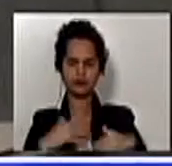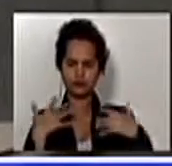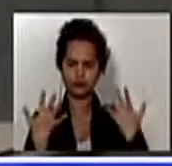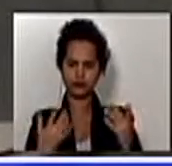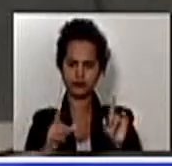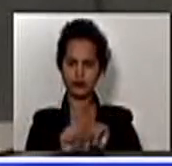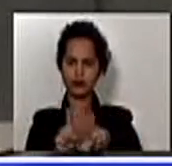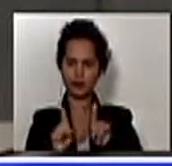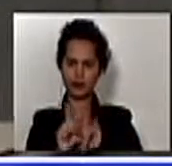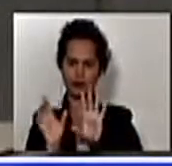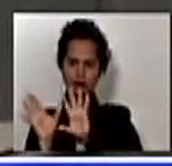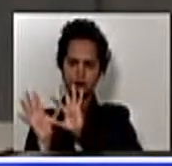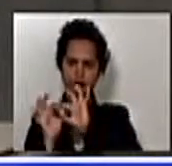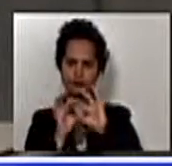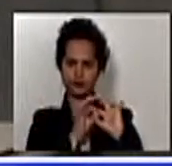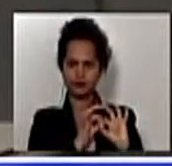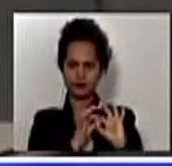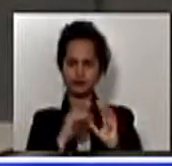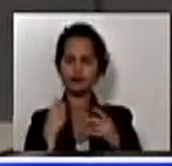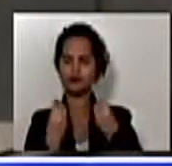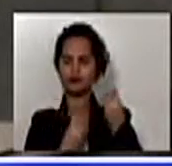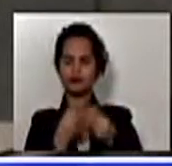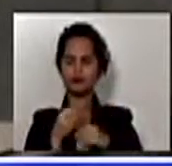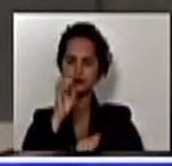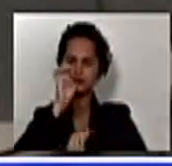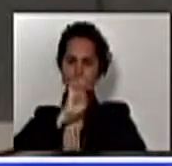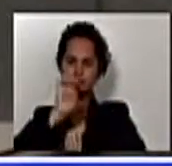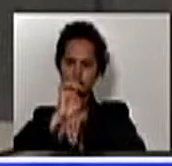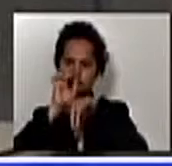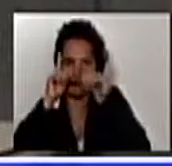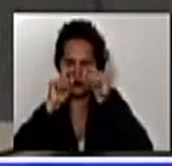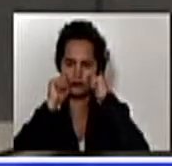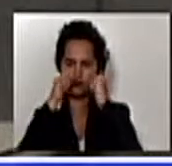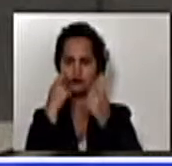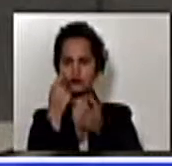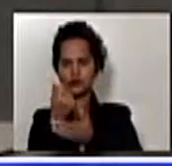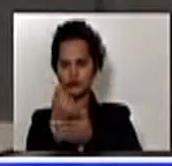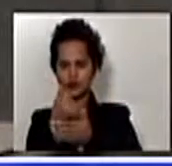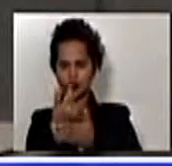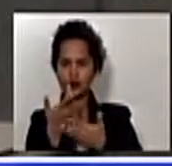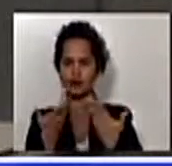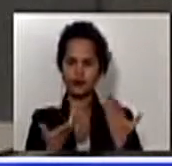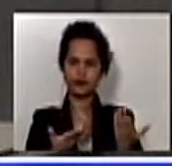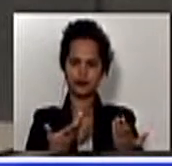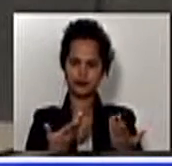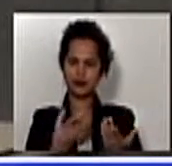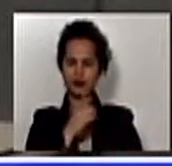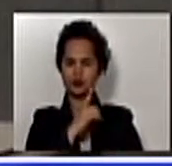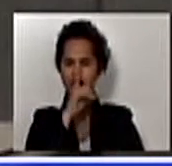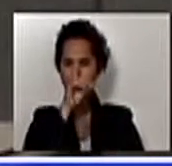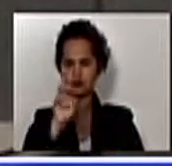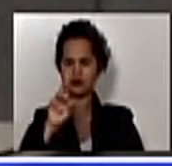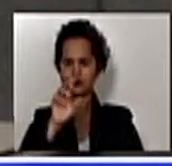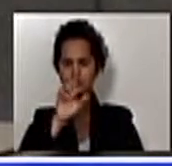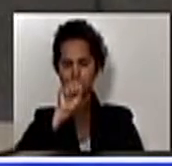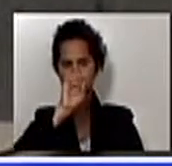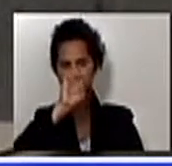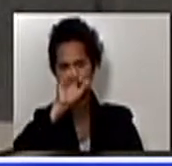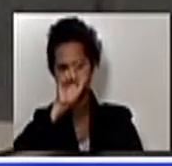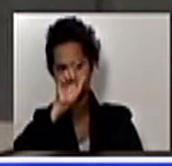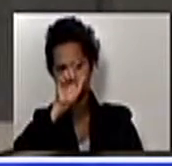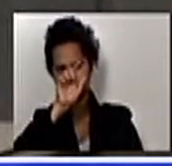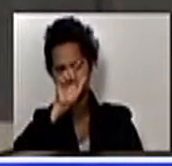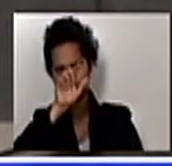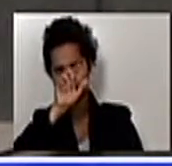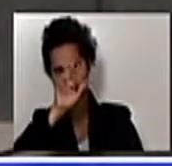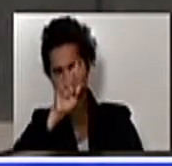a questão hoje do orçamento do Estado, não é, o doutor Sérgio falou veementemente defendendo o Ministério Público, e tem